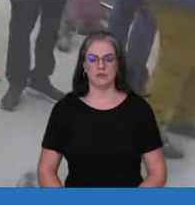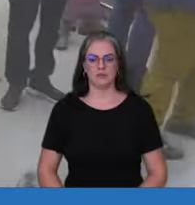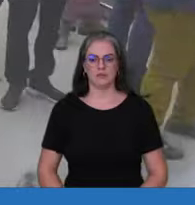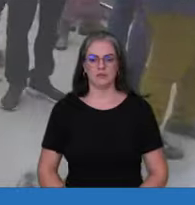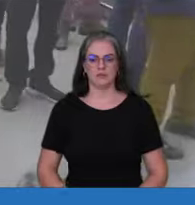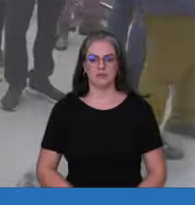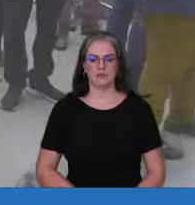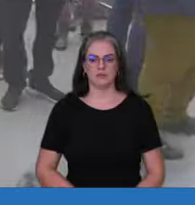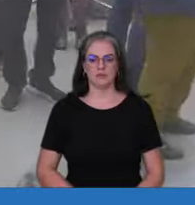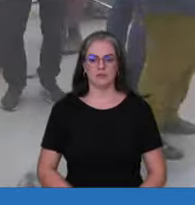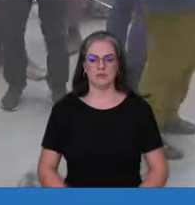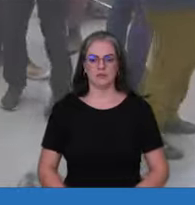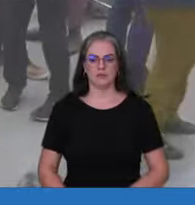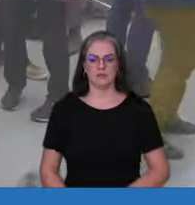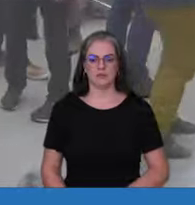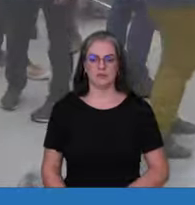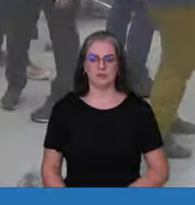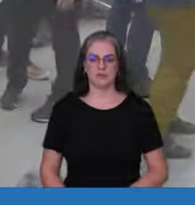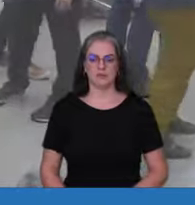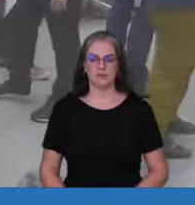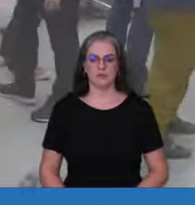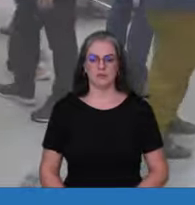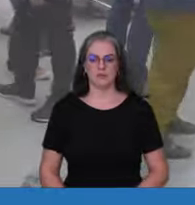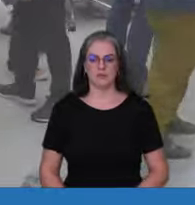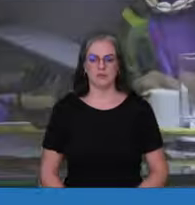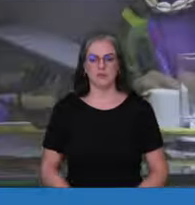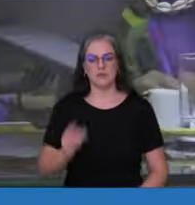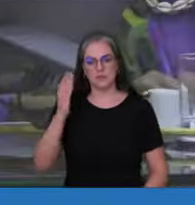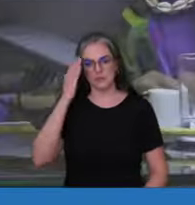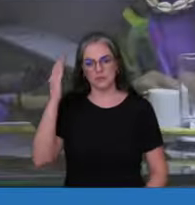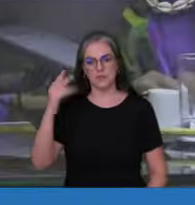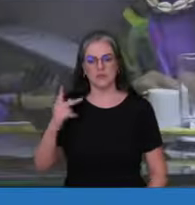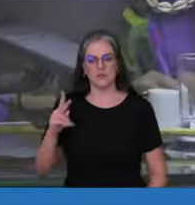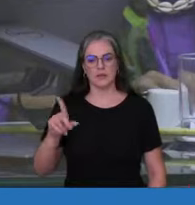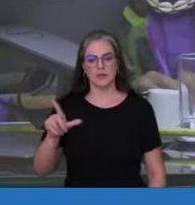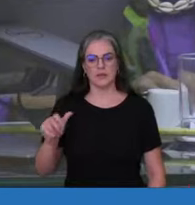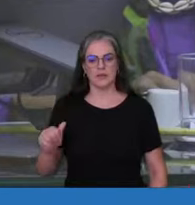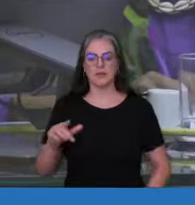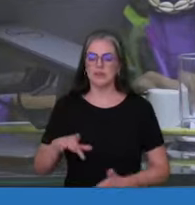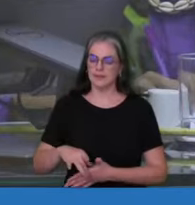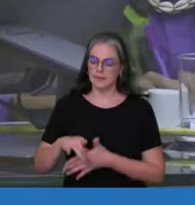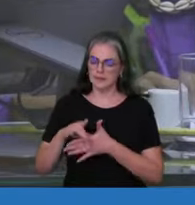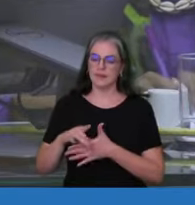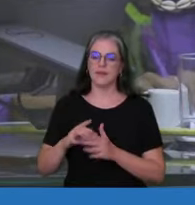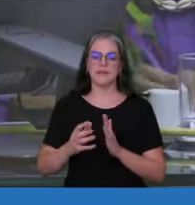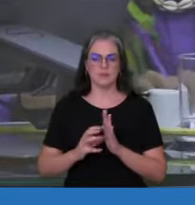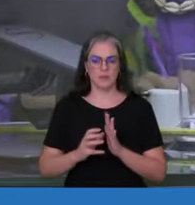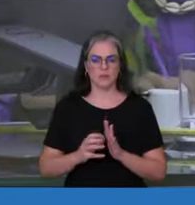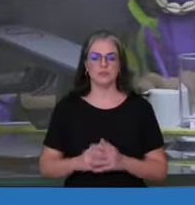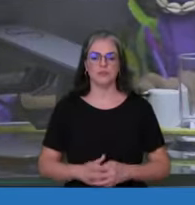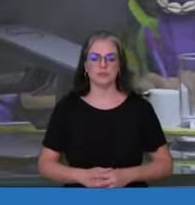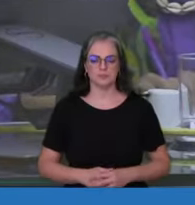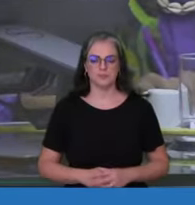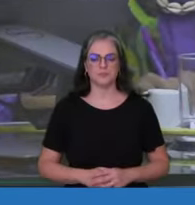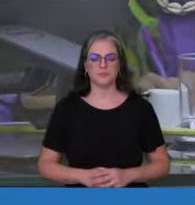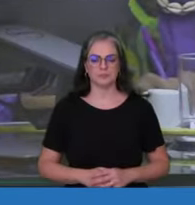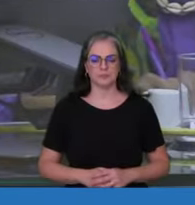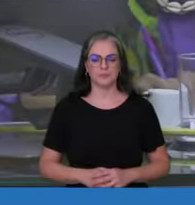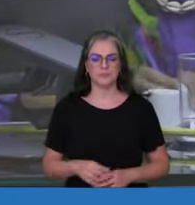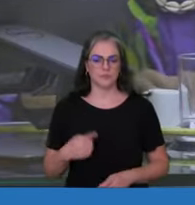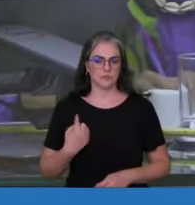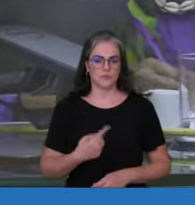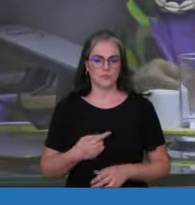Obrigada, Paula, por ser nossa liderança no nosso partido, tá? Muito obrigada. Passo agora